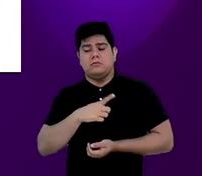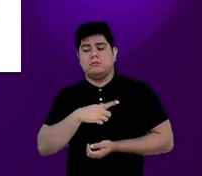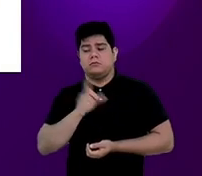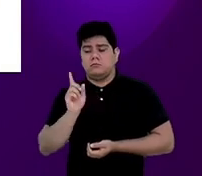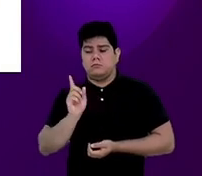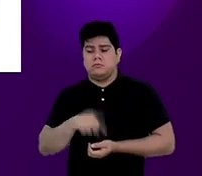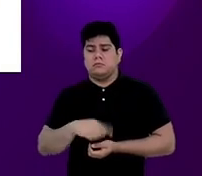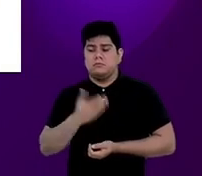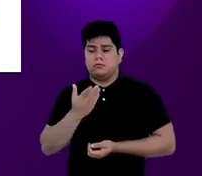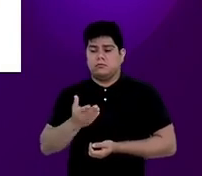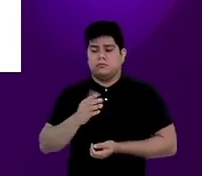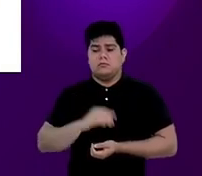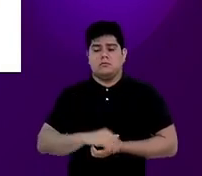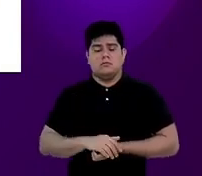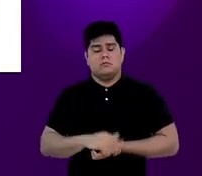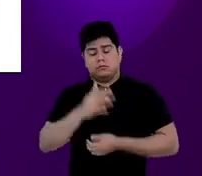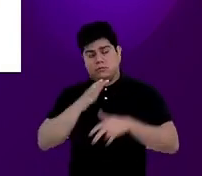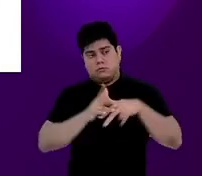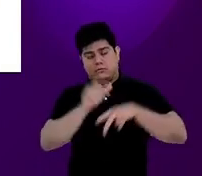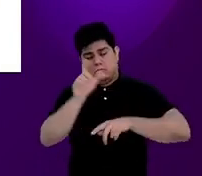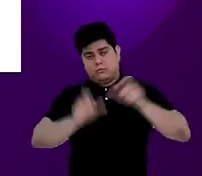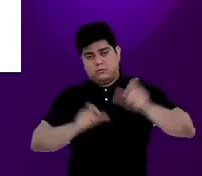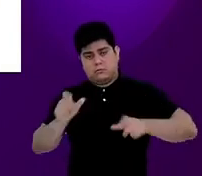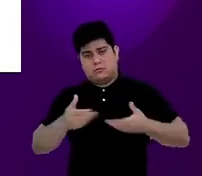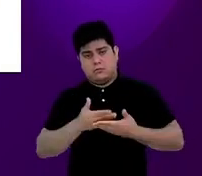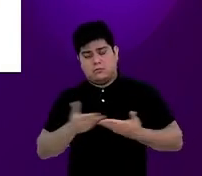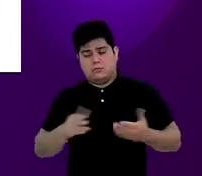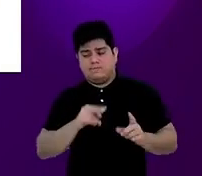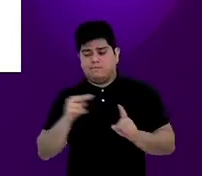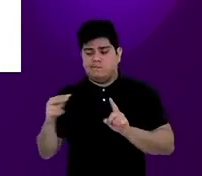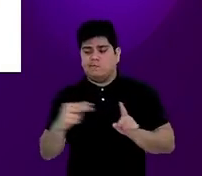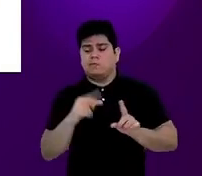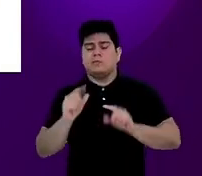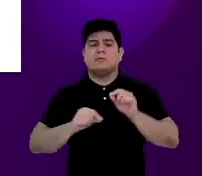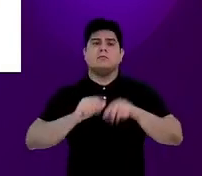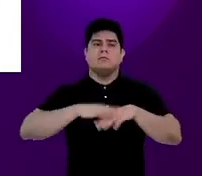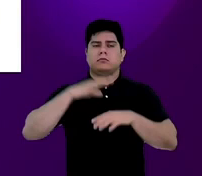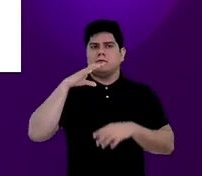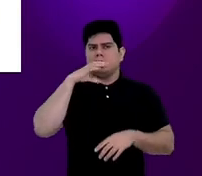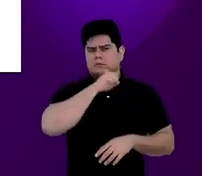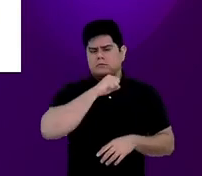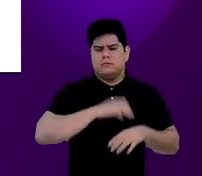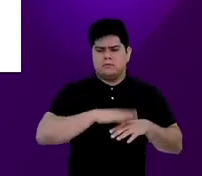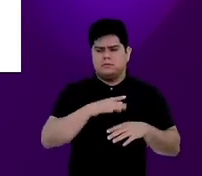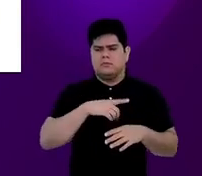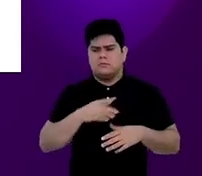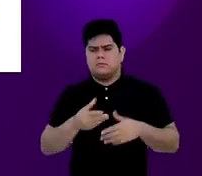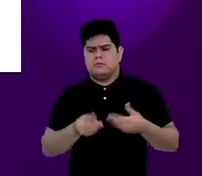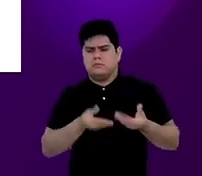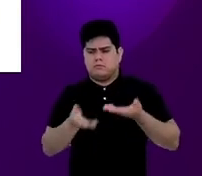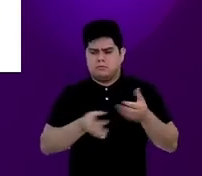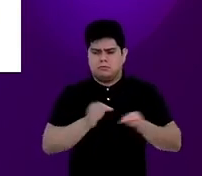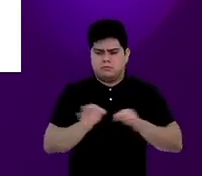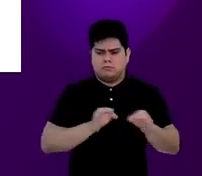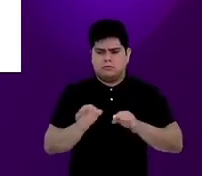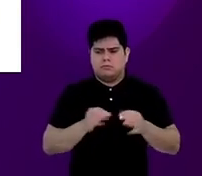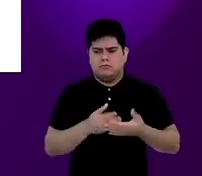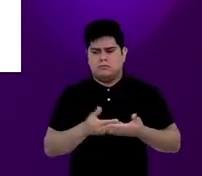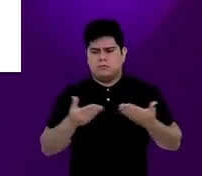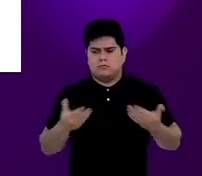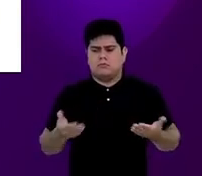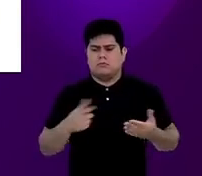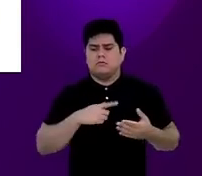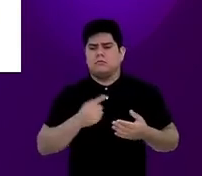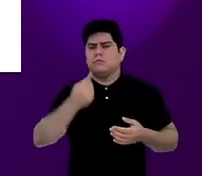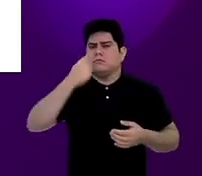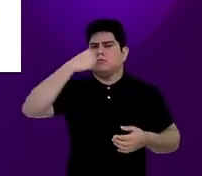fast track, são pacientes que são vistos de uma forma mais rápida, alimentados mais rápido, não usam opioides nem sonda nasogástrica, isso